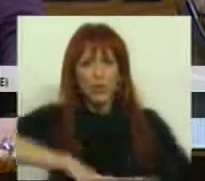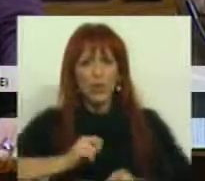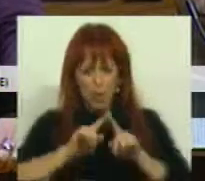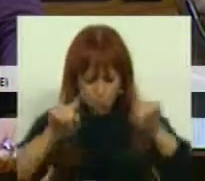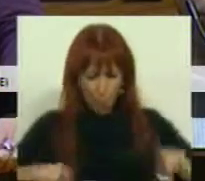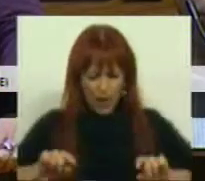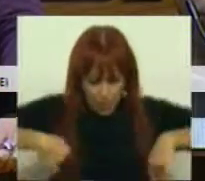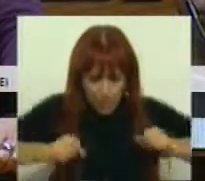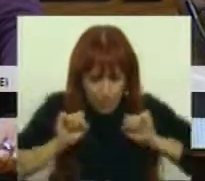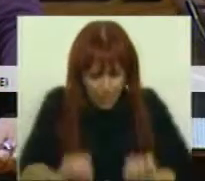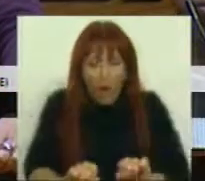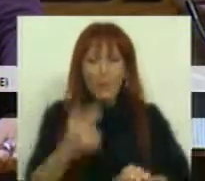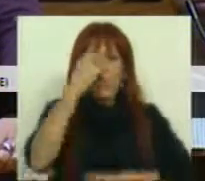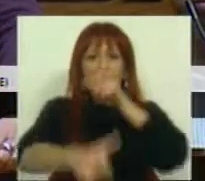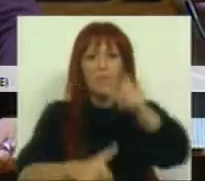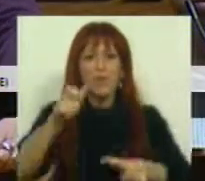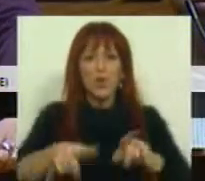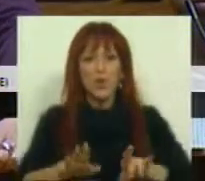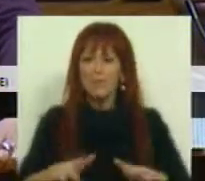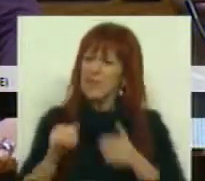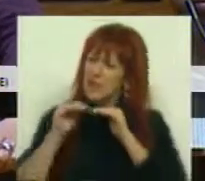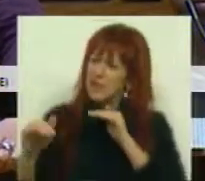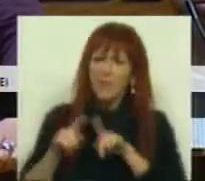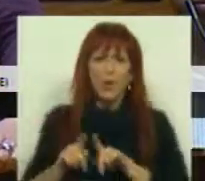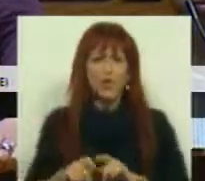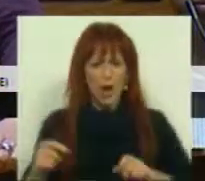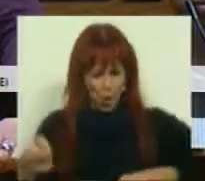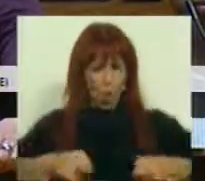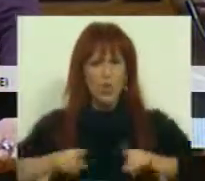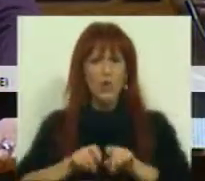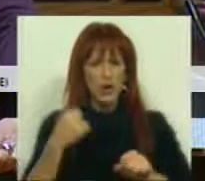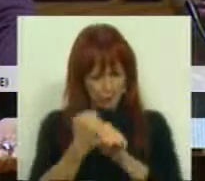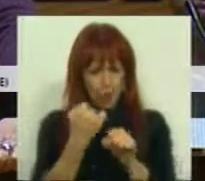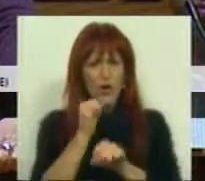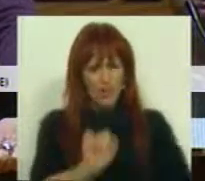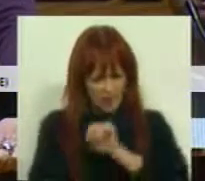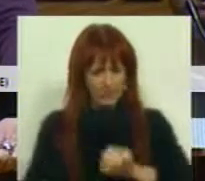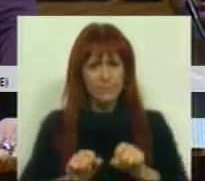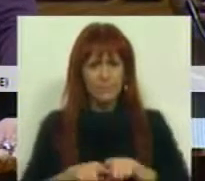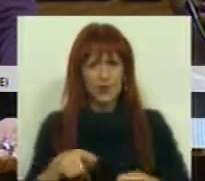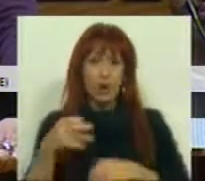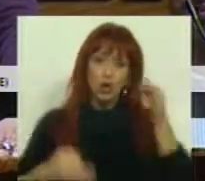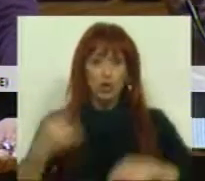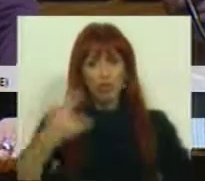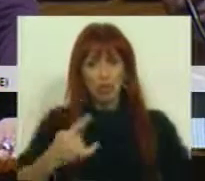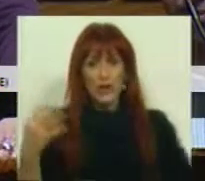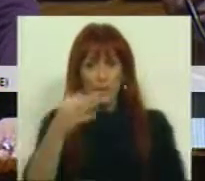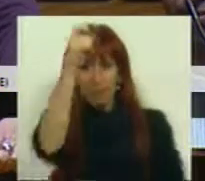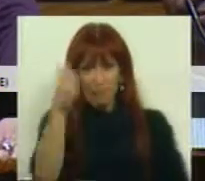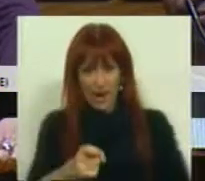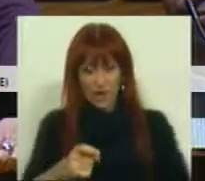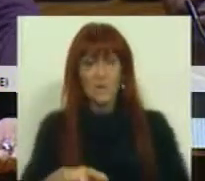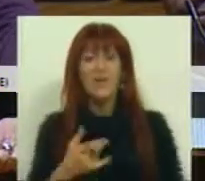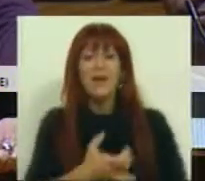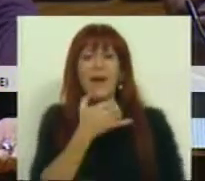quadro próprio pessoal que deve sustentar a organização e o funcionamento dos julgados de paz.